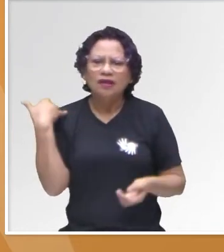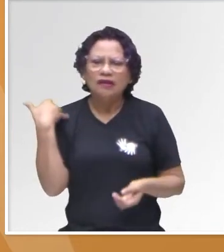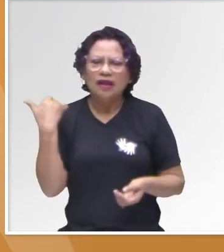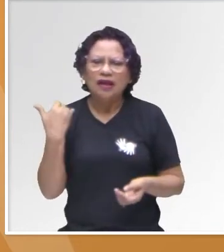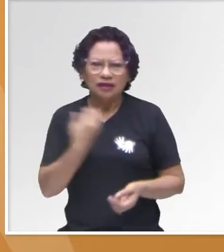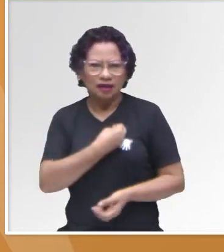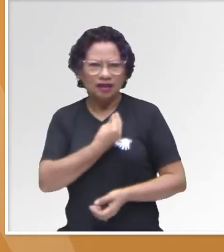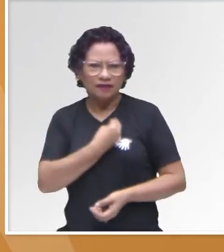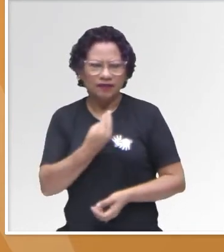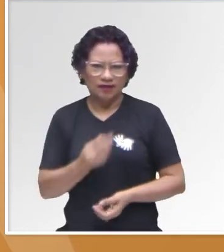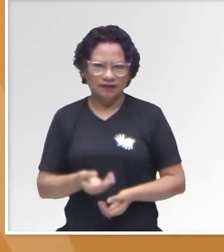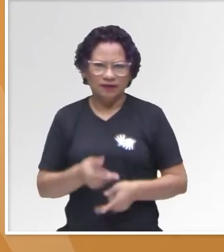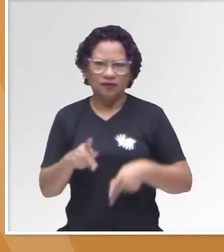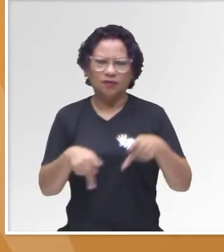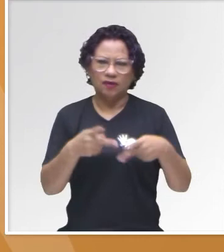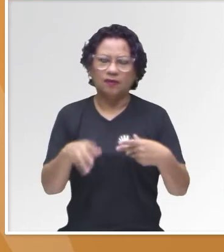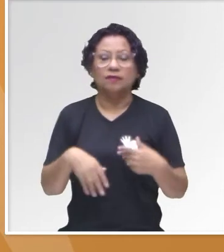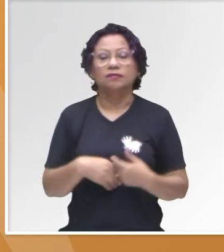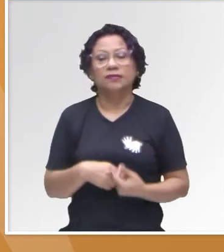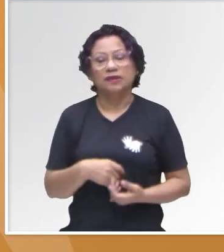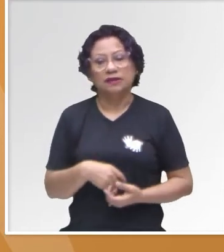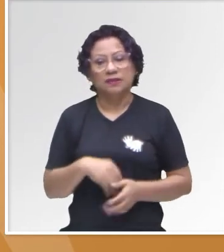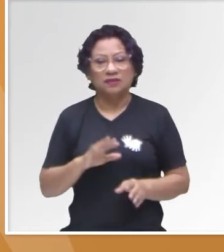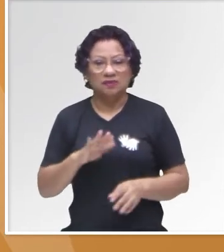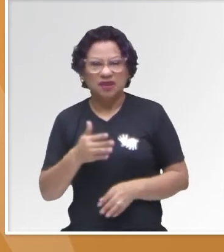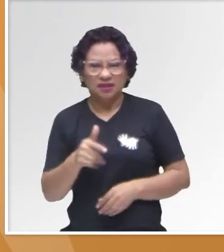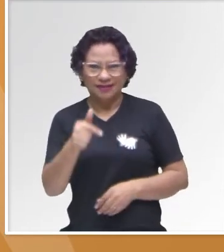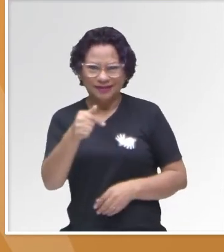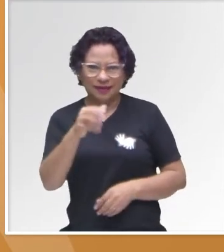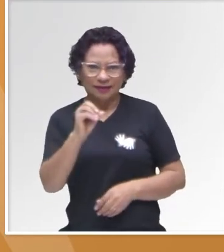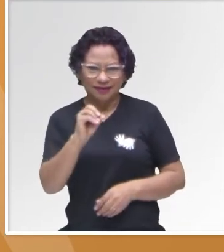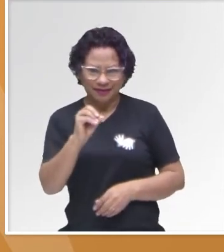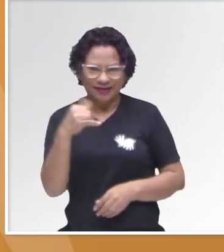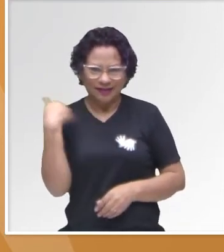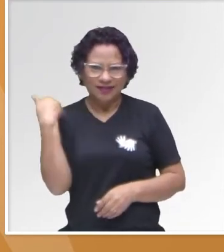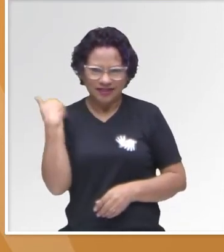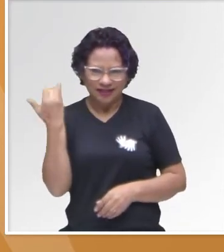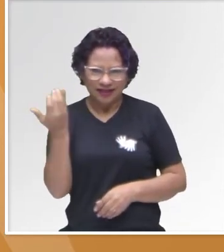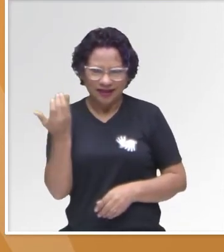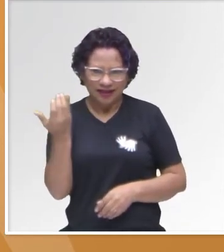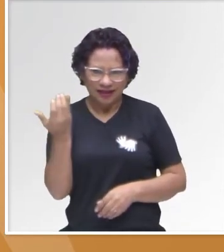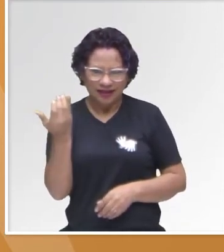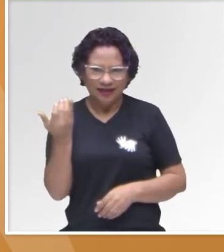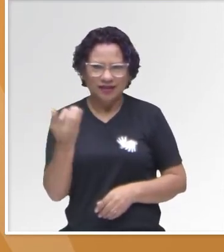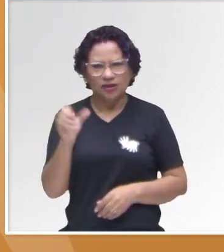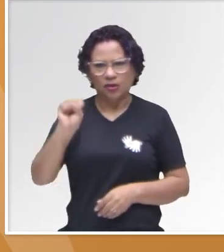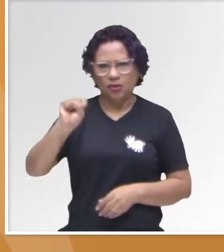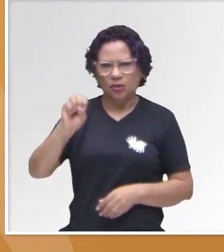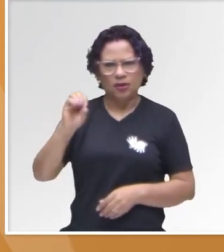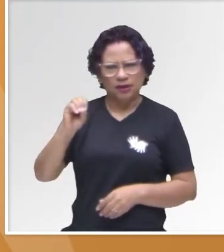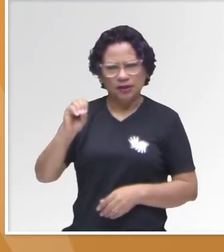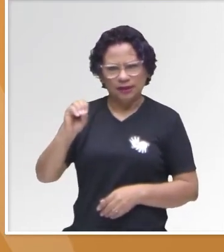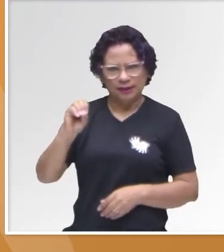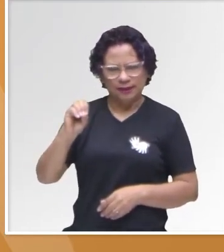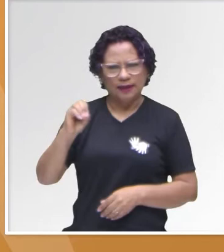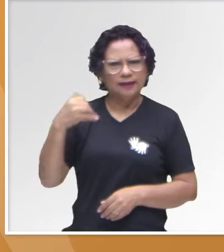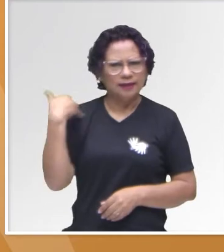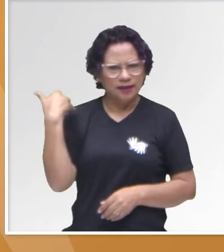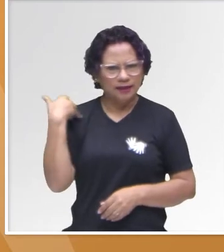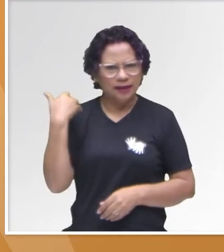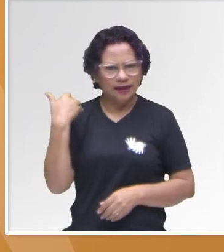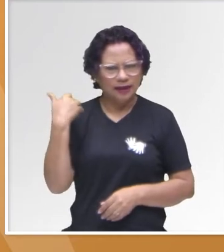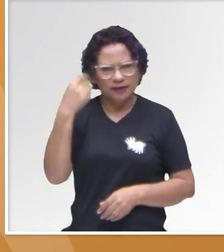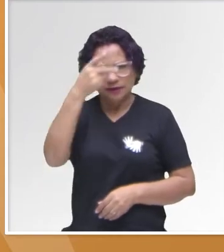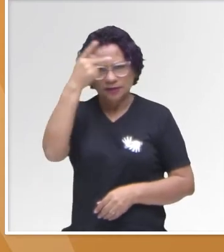população vive em média quantos anos? 70 anos, 65 anos, 80 anos, que